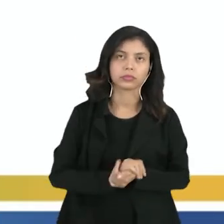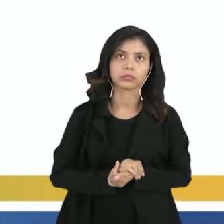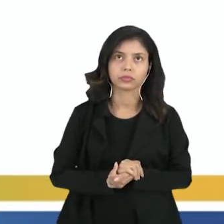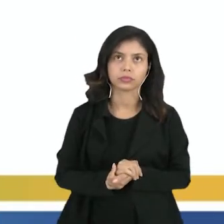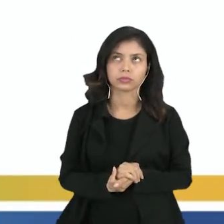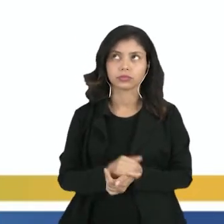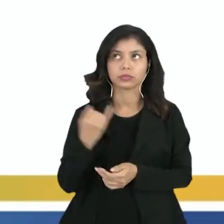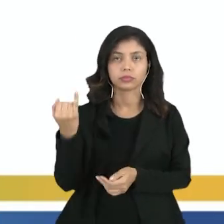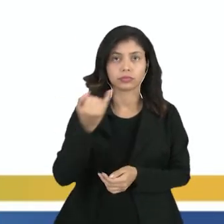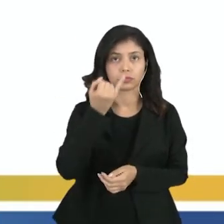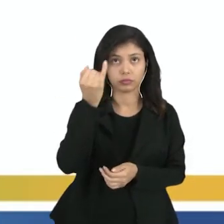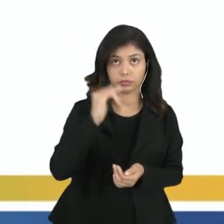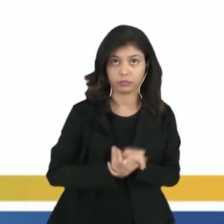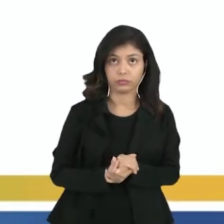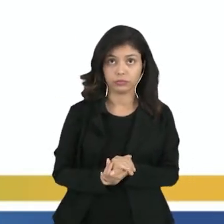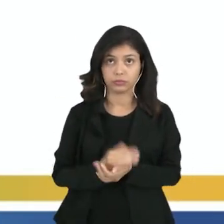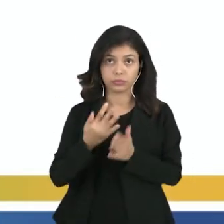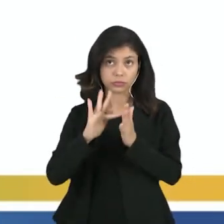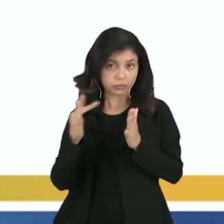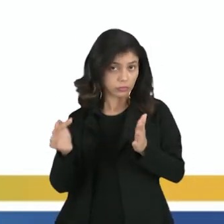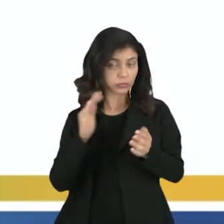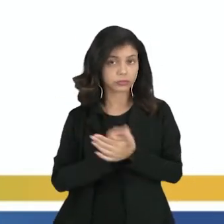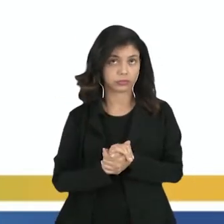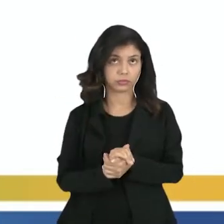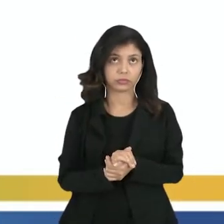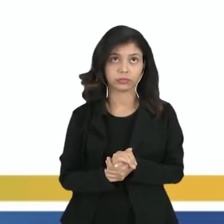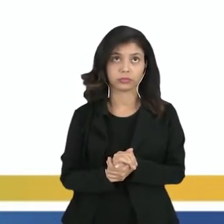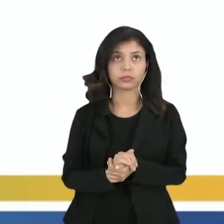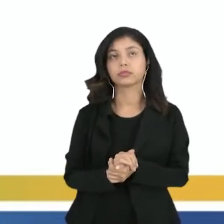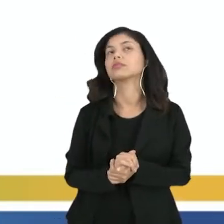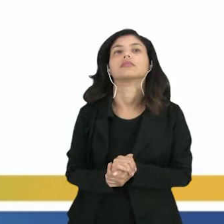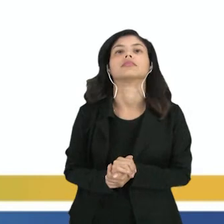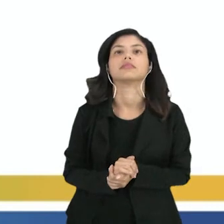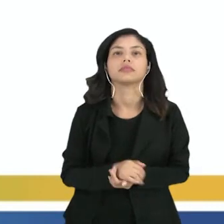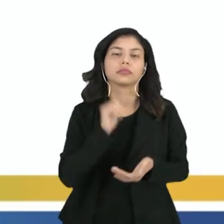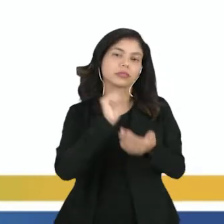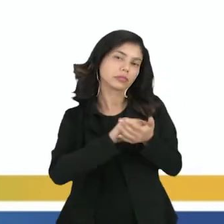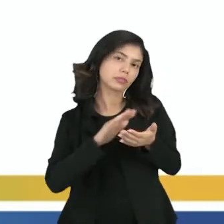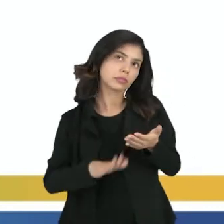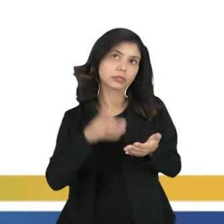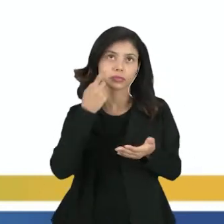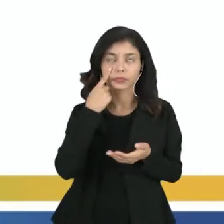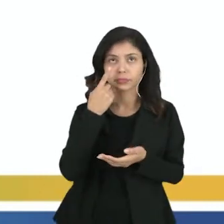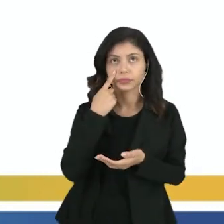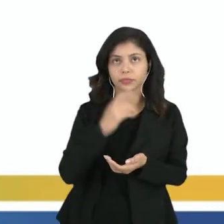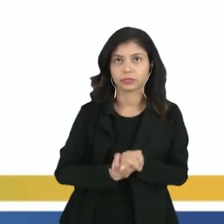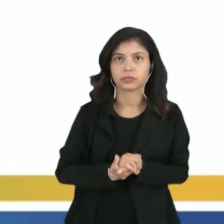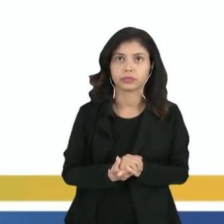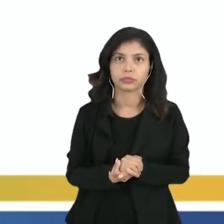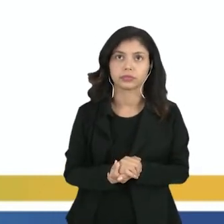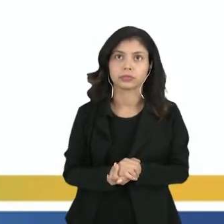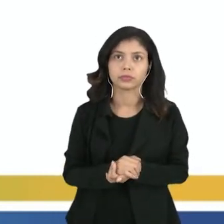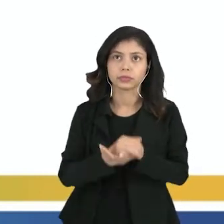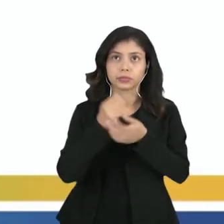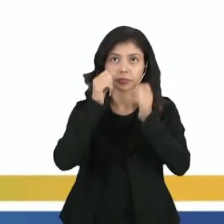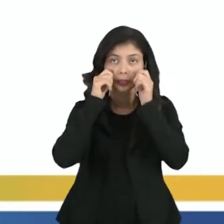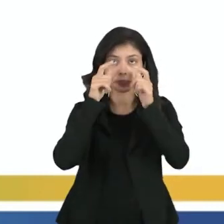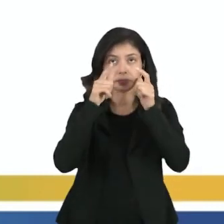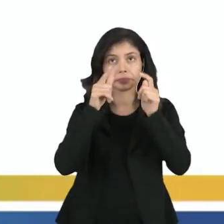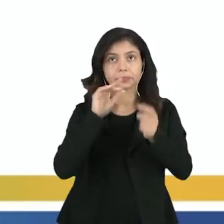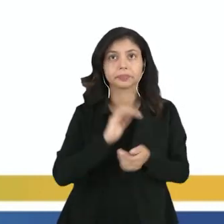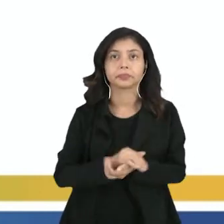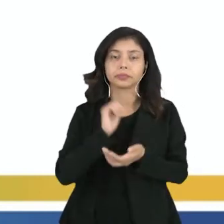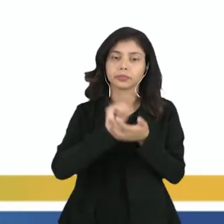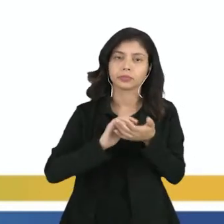fundamental da função logarítmica. Agora veja os exercícios, né? Queremos estar atento aos